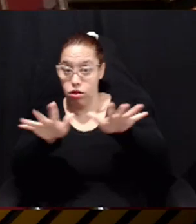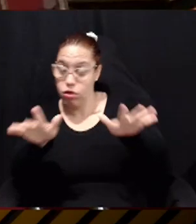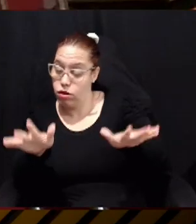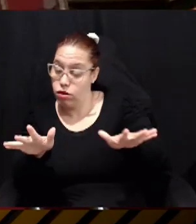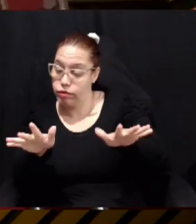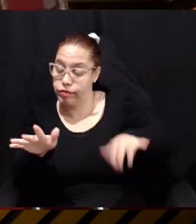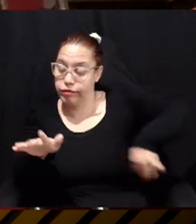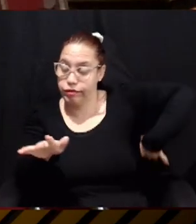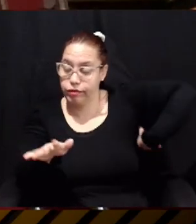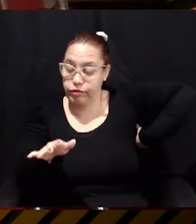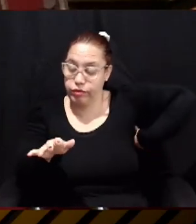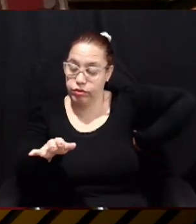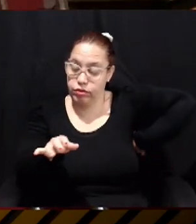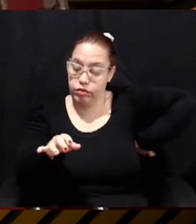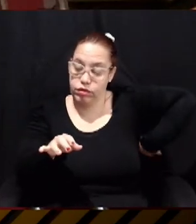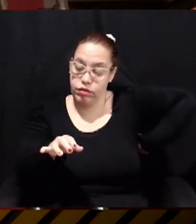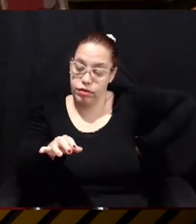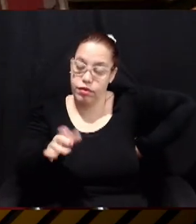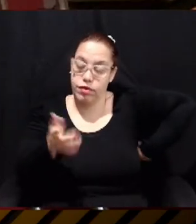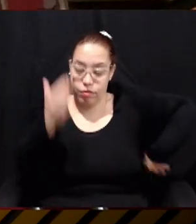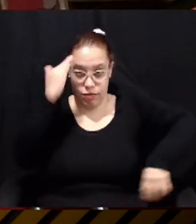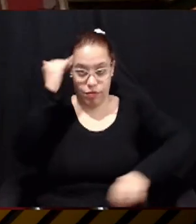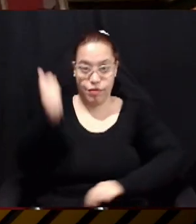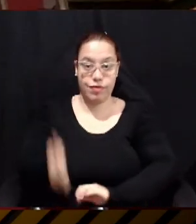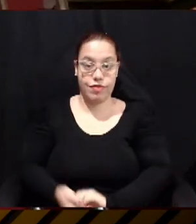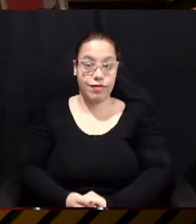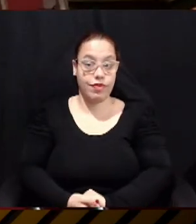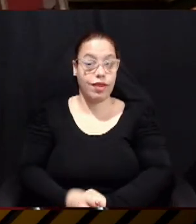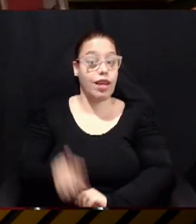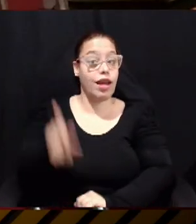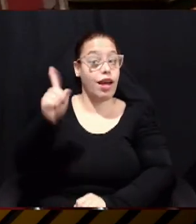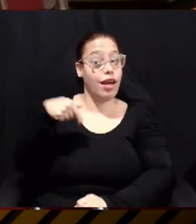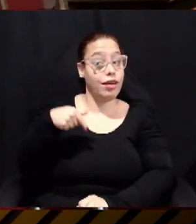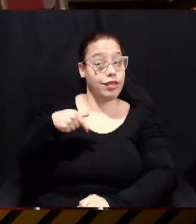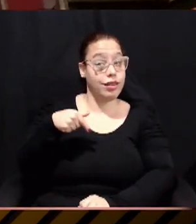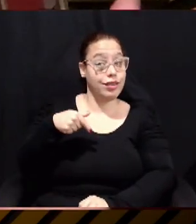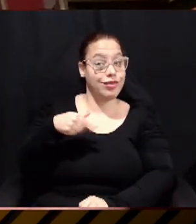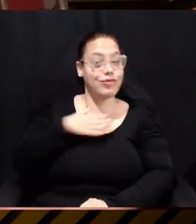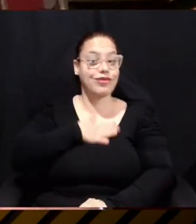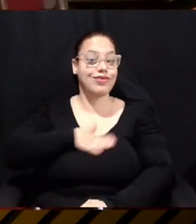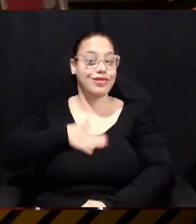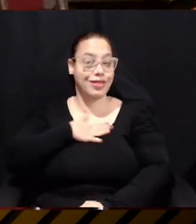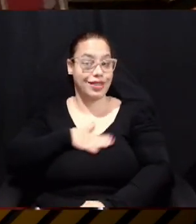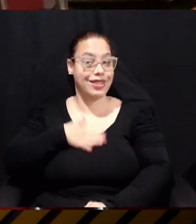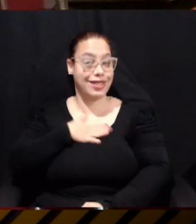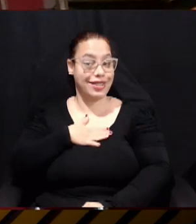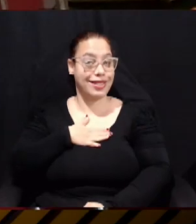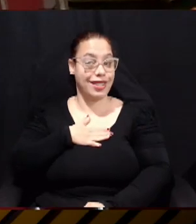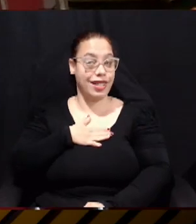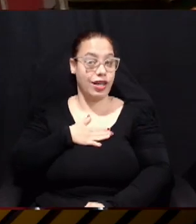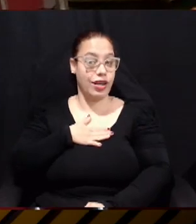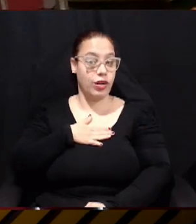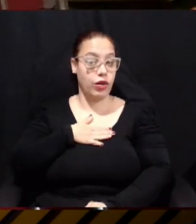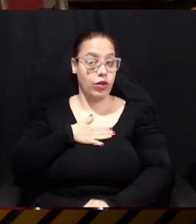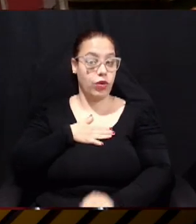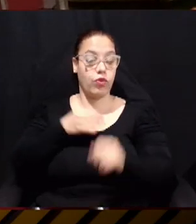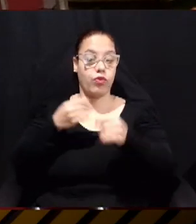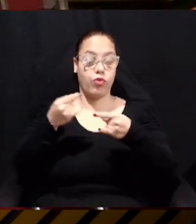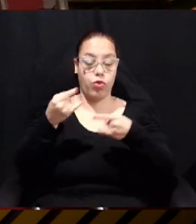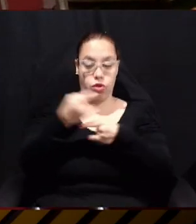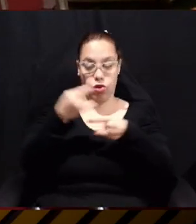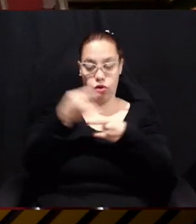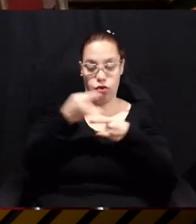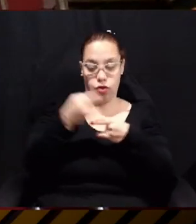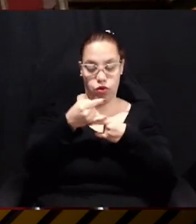outras entregas, assim, sabe? E é isso, pessoal. Espero que tenham gostado. O link para a venda está no site da